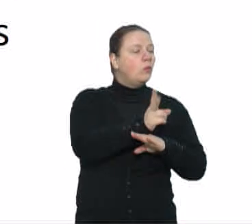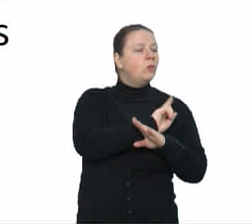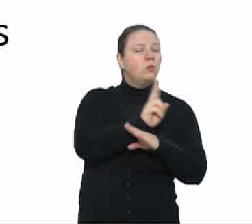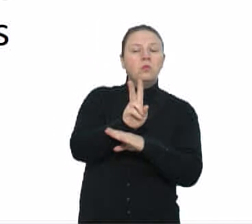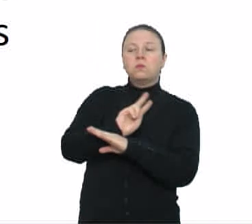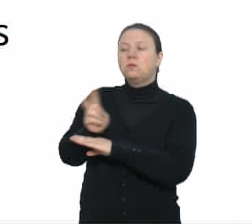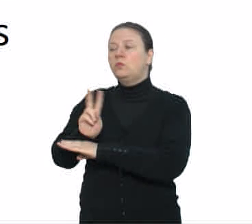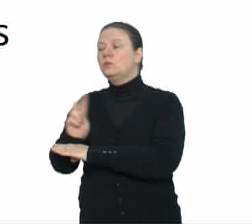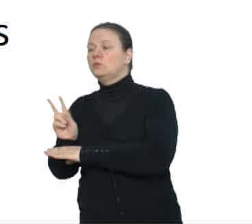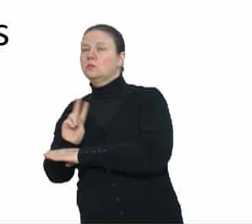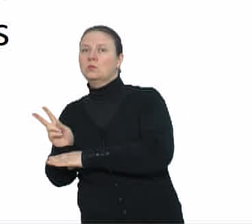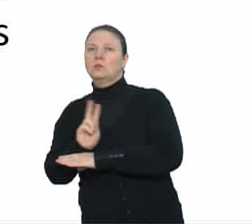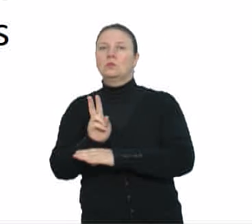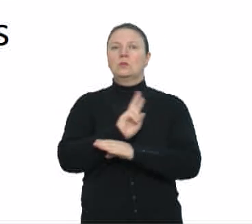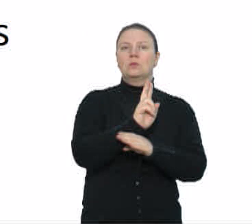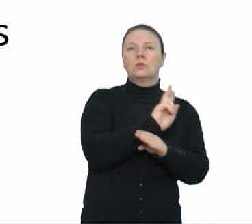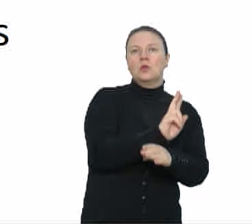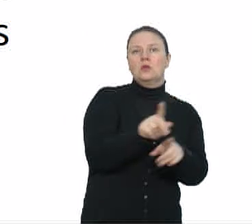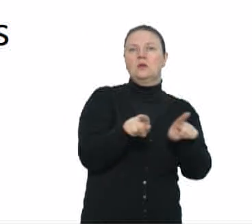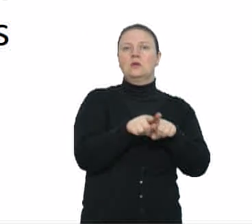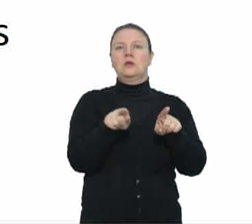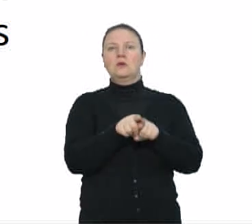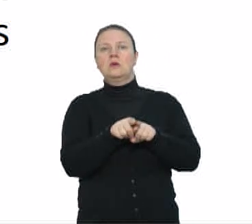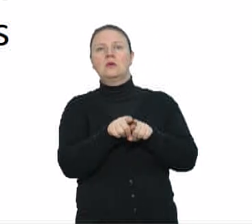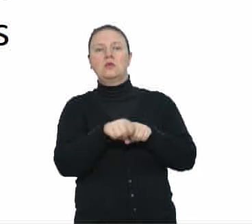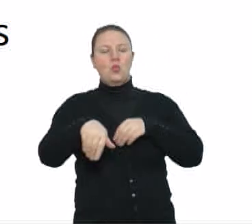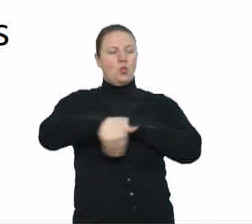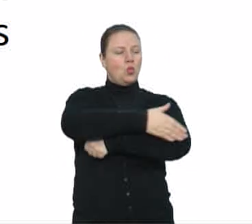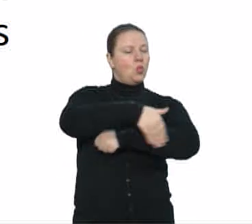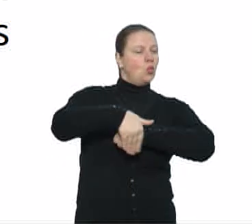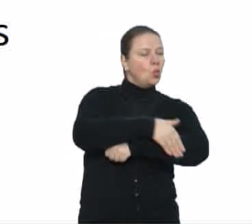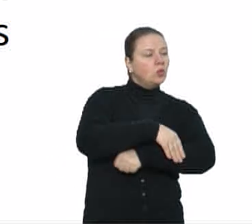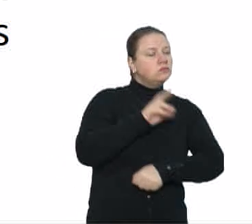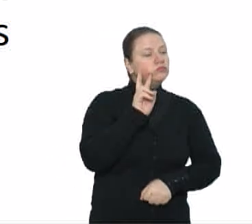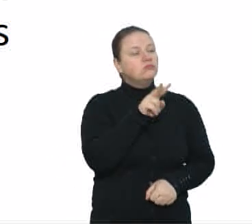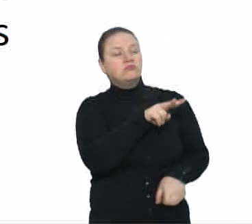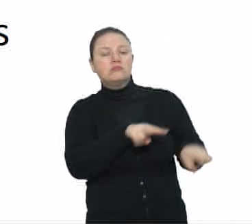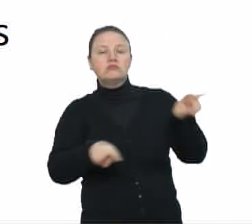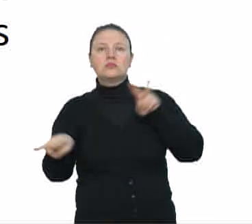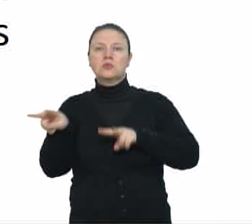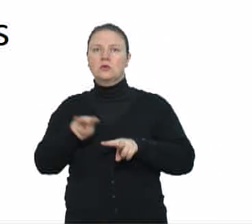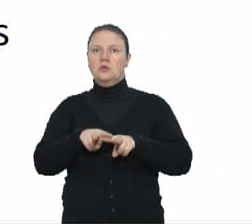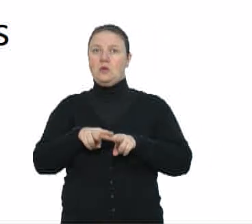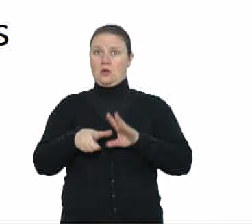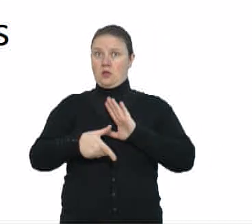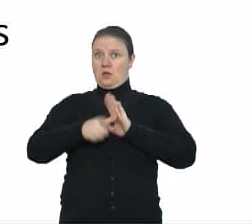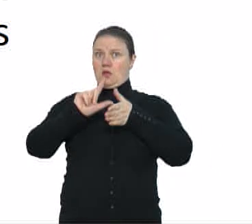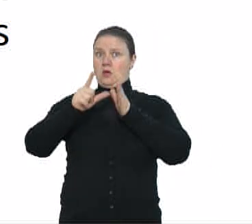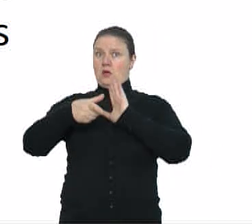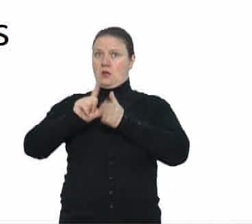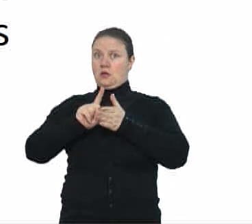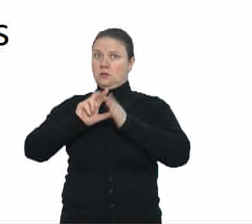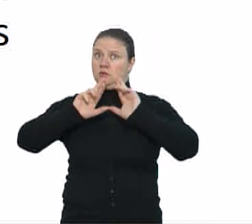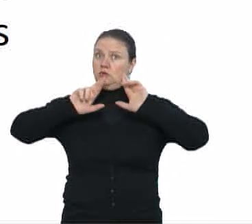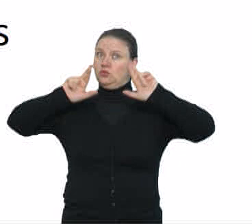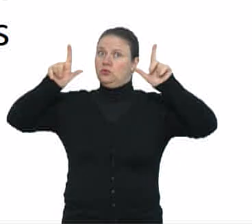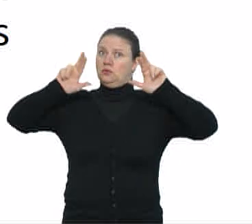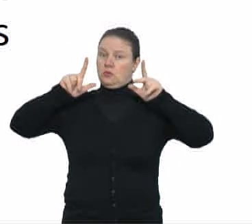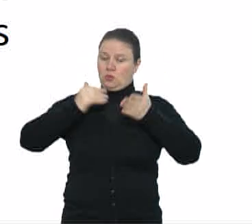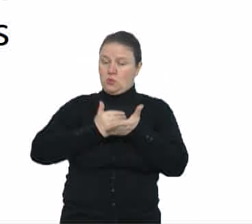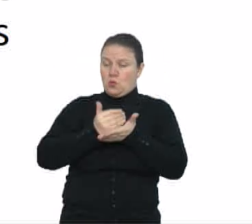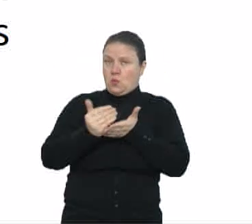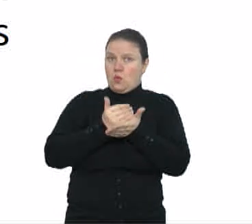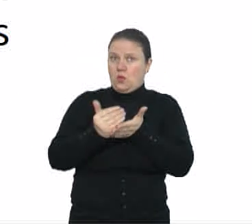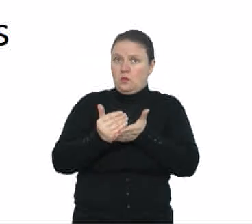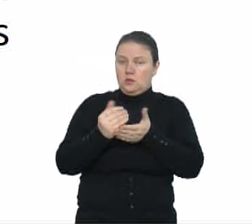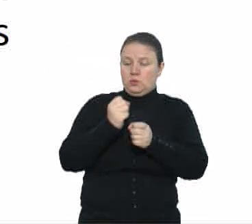Esse policiamento que a gente conhece hoje, dos policiais passeando pela rua, fiscalizando a rua, isso não existia antes. Ele passa a existir em 1820.